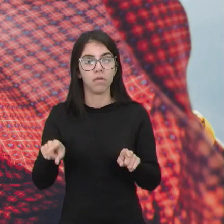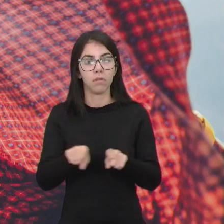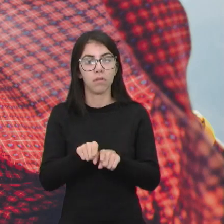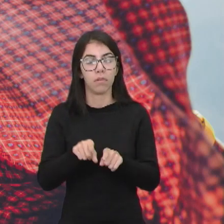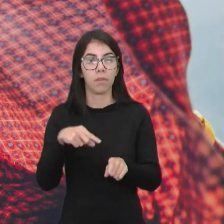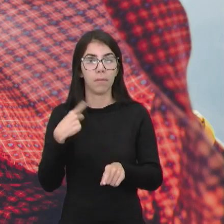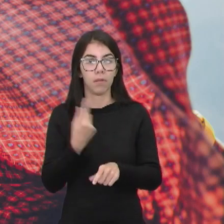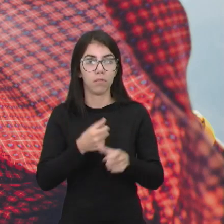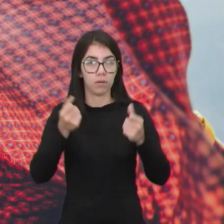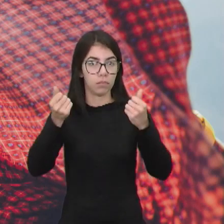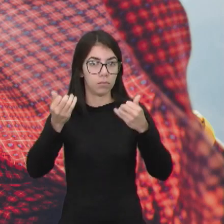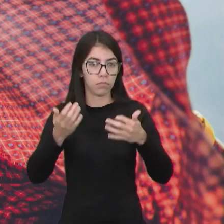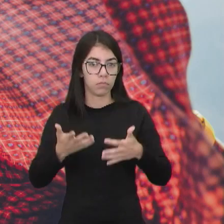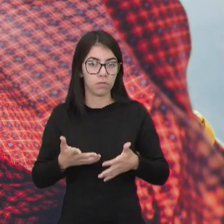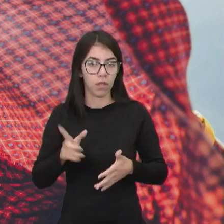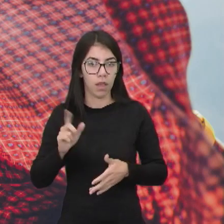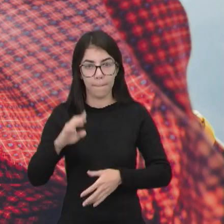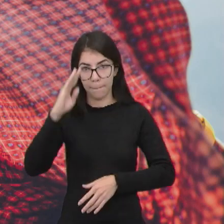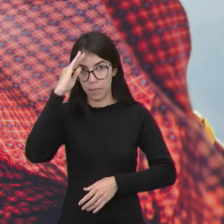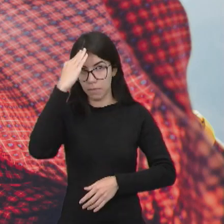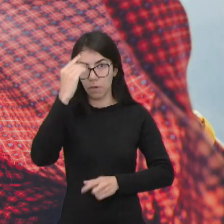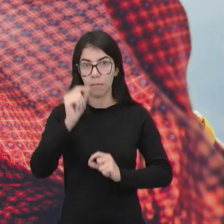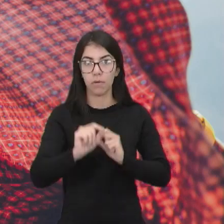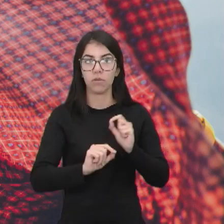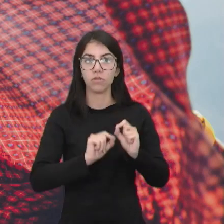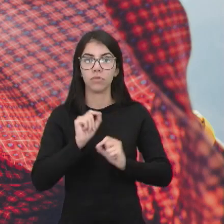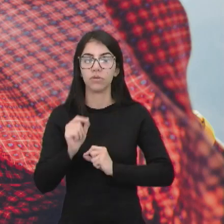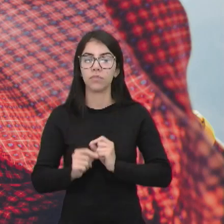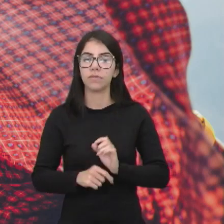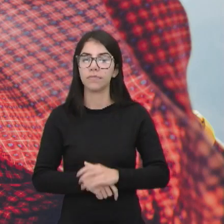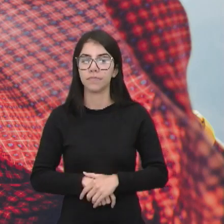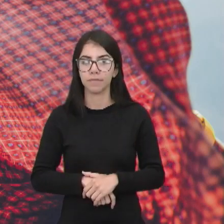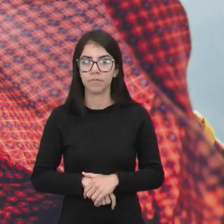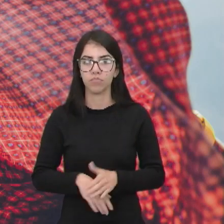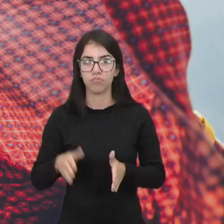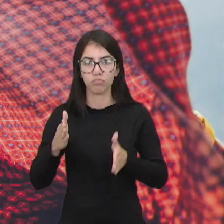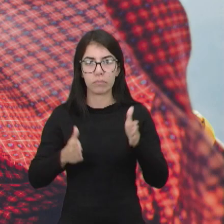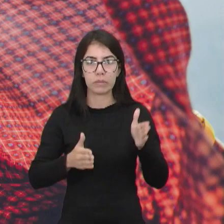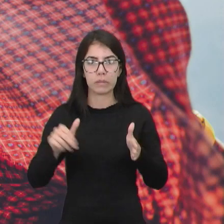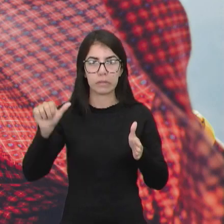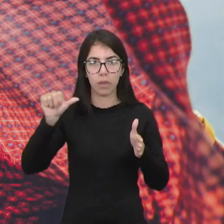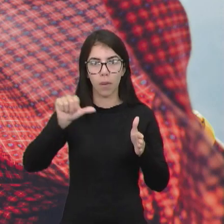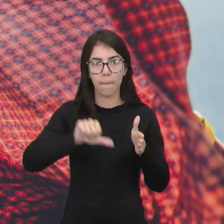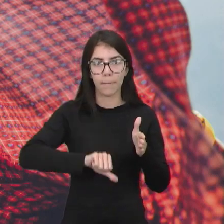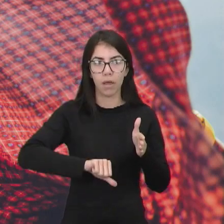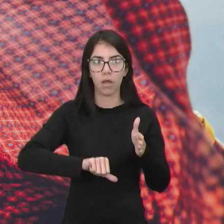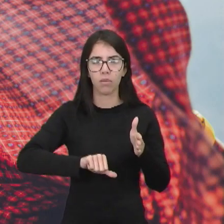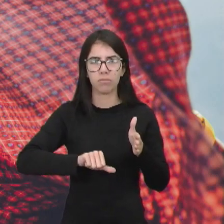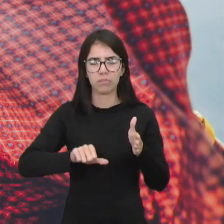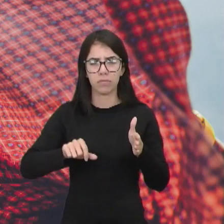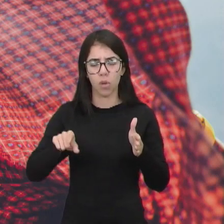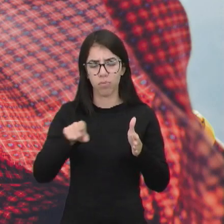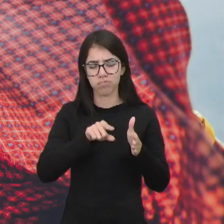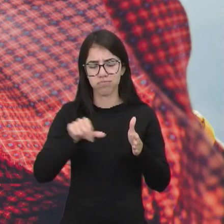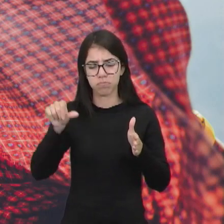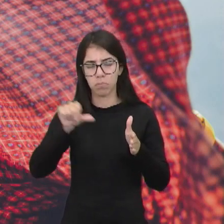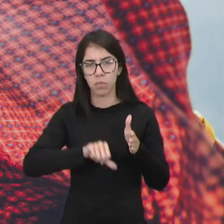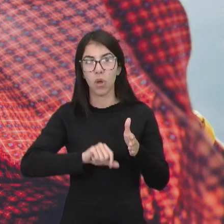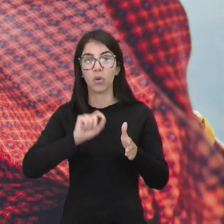disso, principalmente falando da pior parte, né, do preconceito, que seria o próprio racismo,